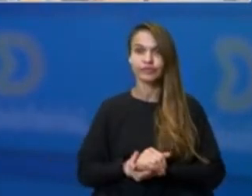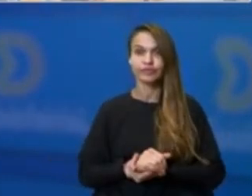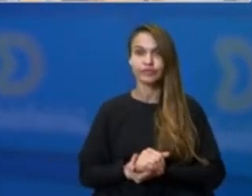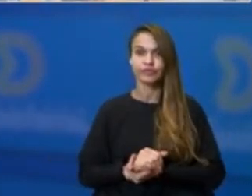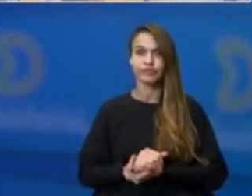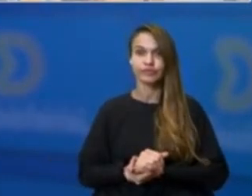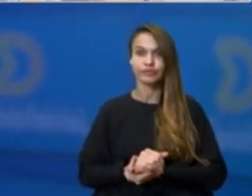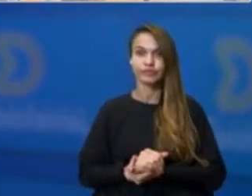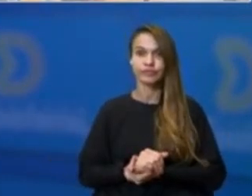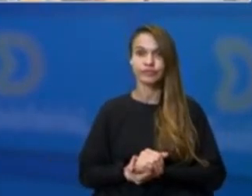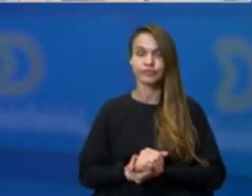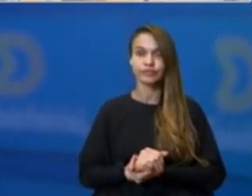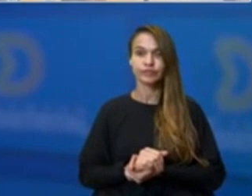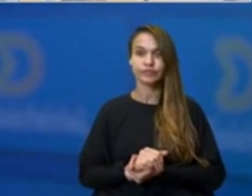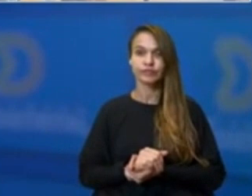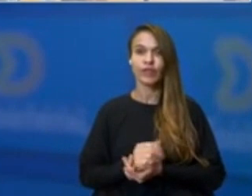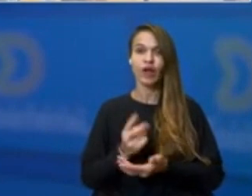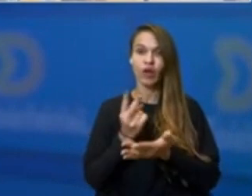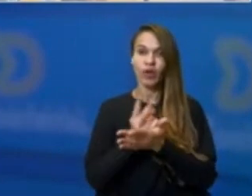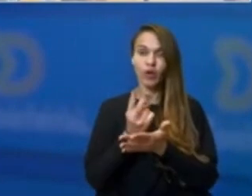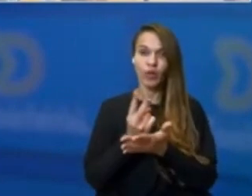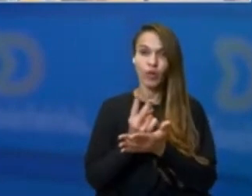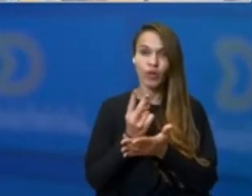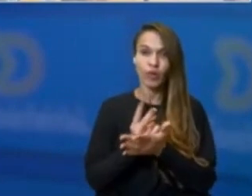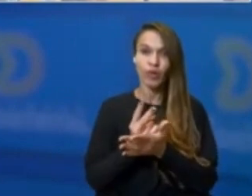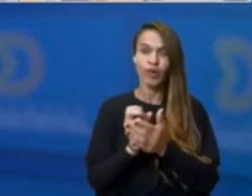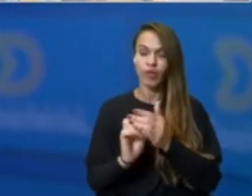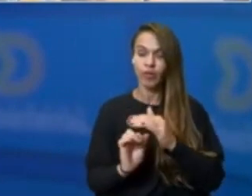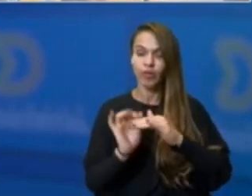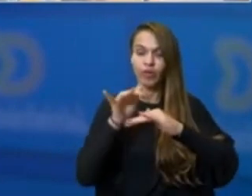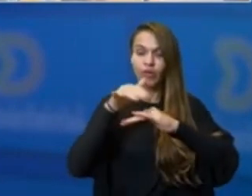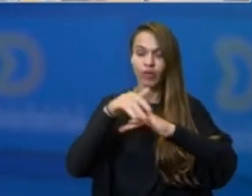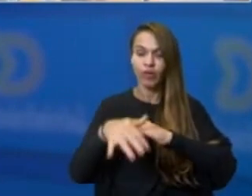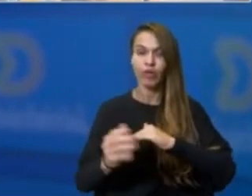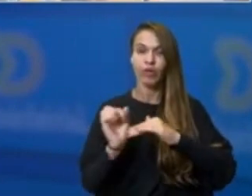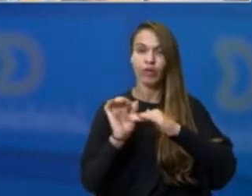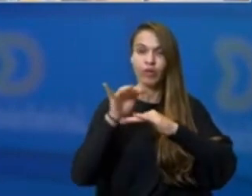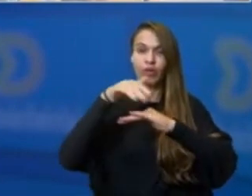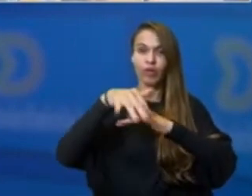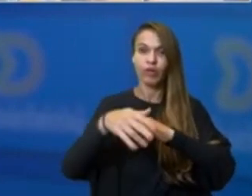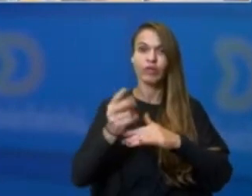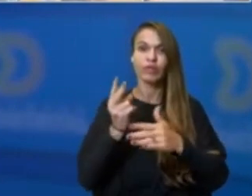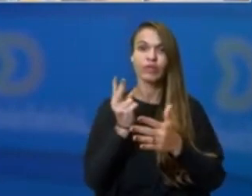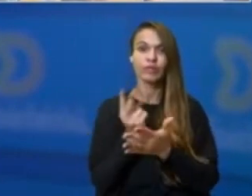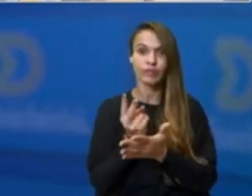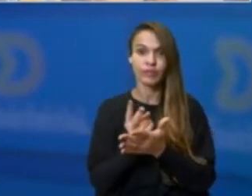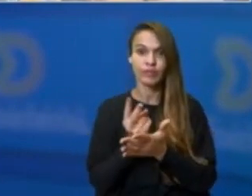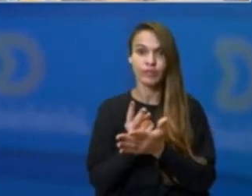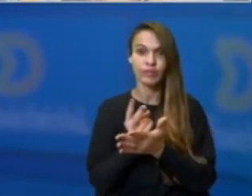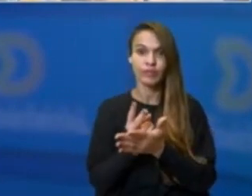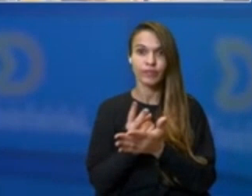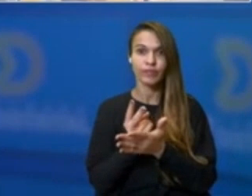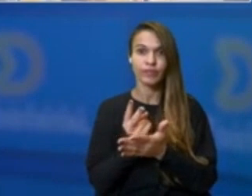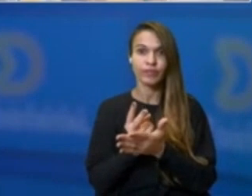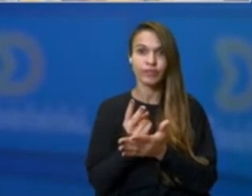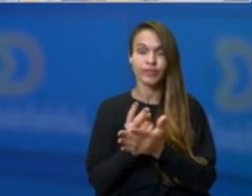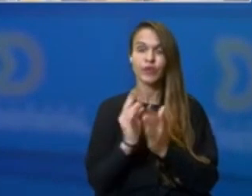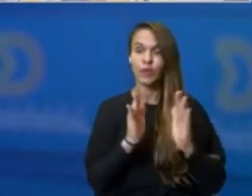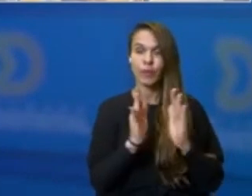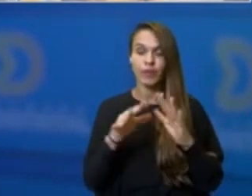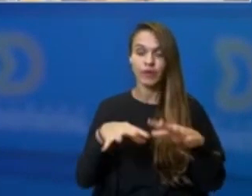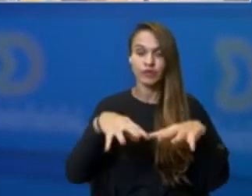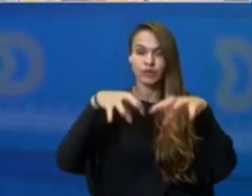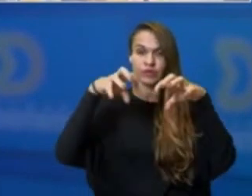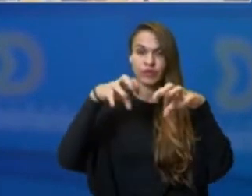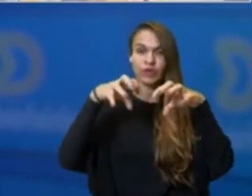E que ela se mantém. A perene, ela brota e fica ali jorrando o tempo todo, né? Mesmo no período de seca. A intermitente, não. No